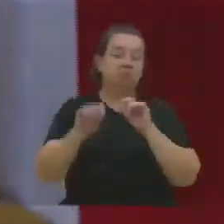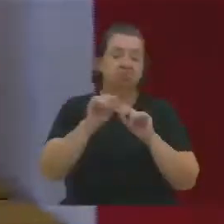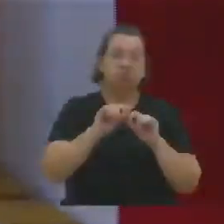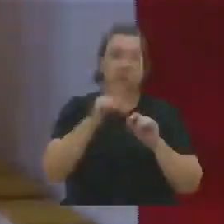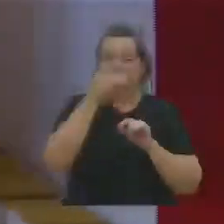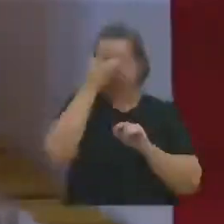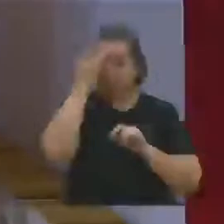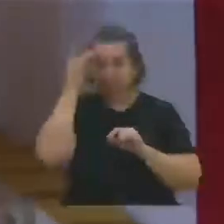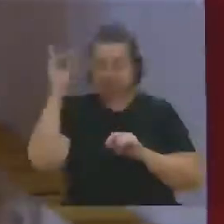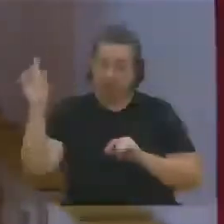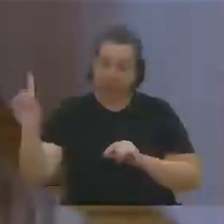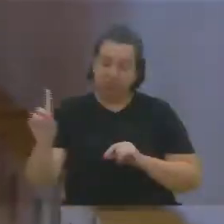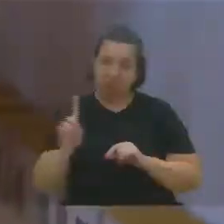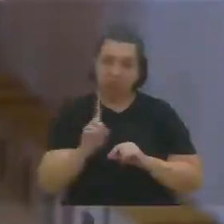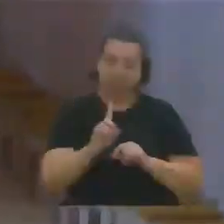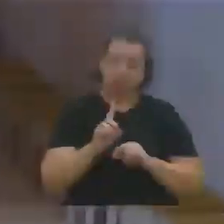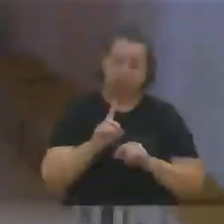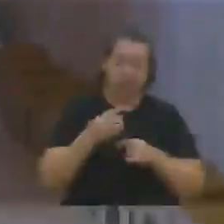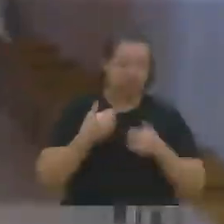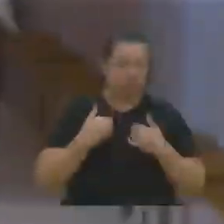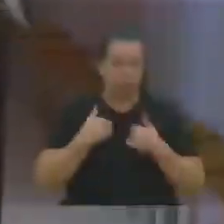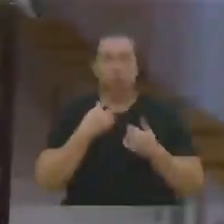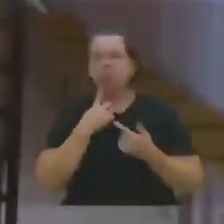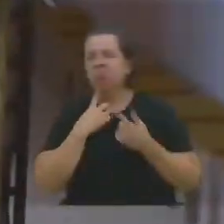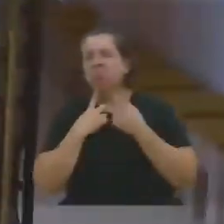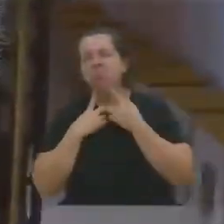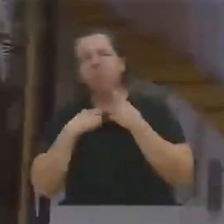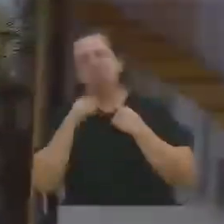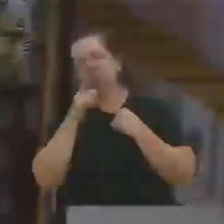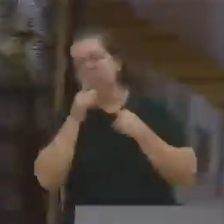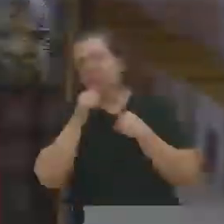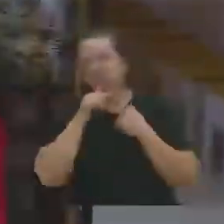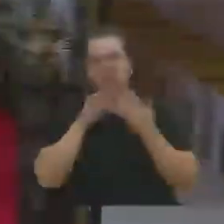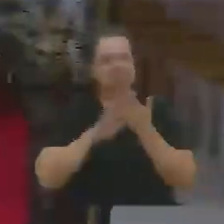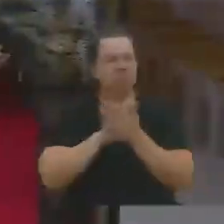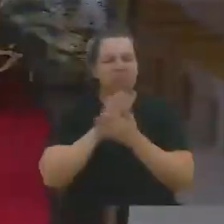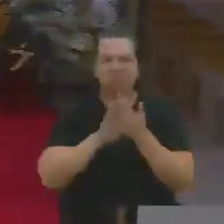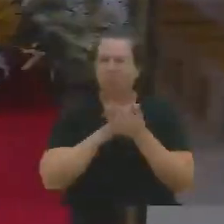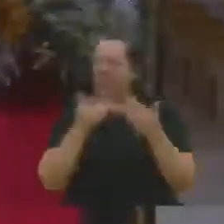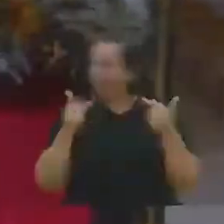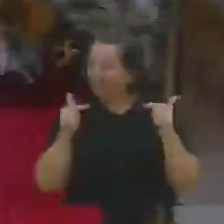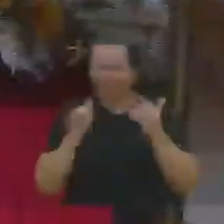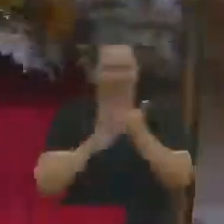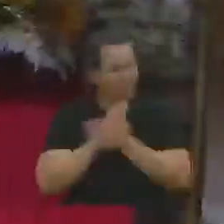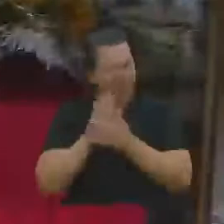crê em mim não terá sede.